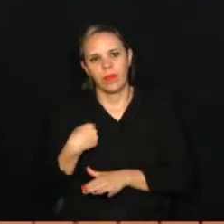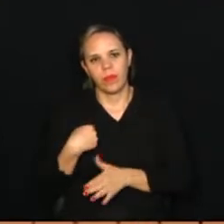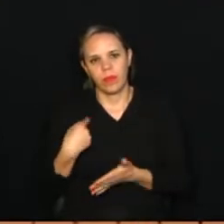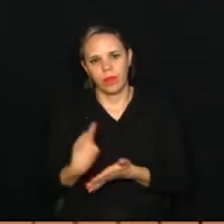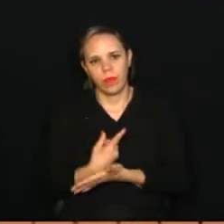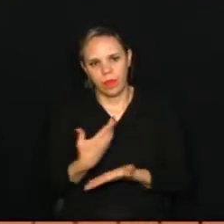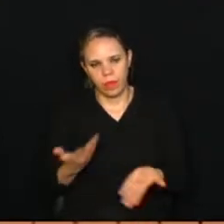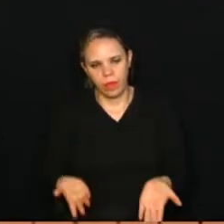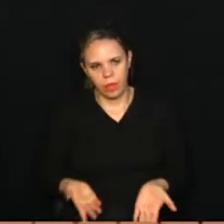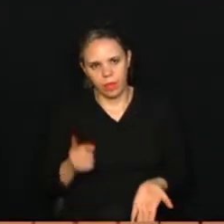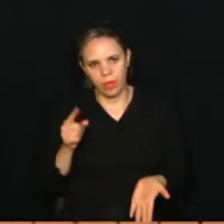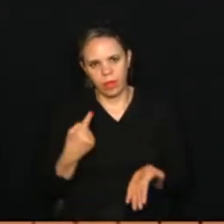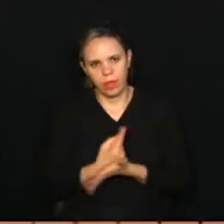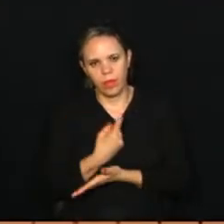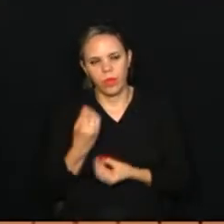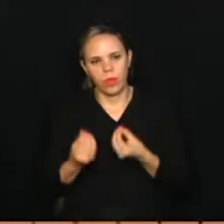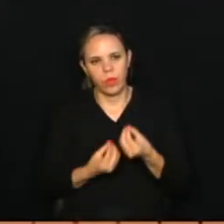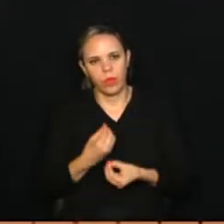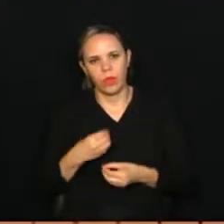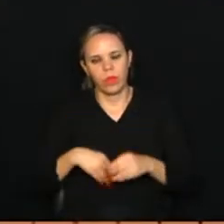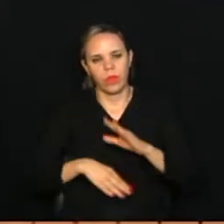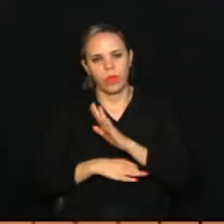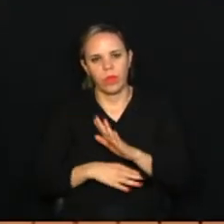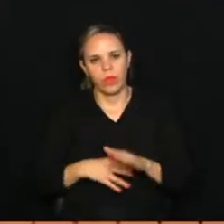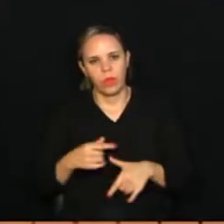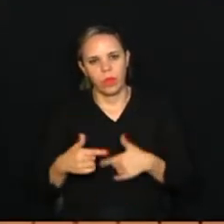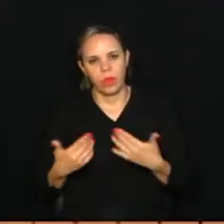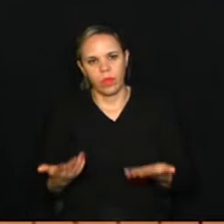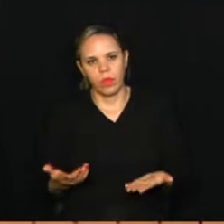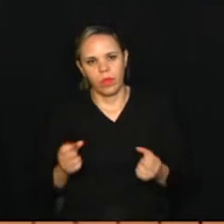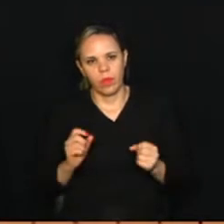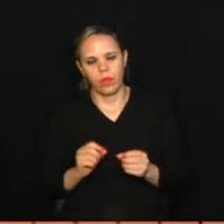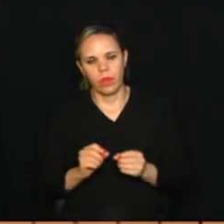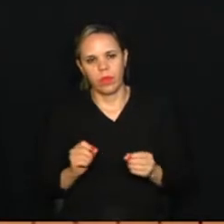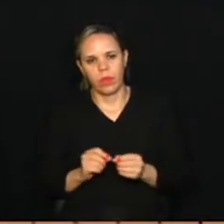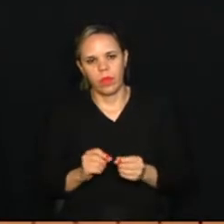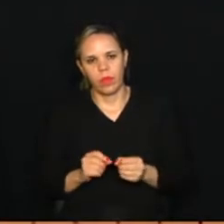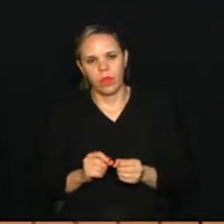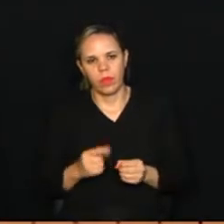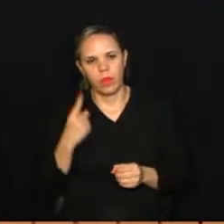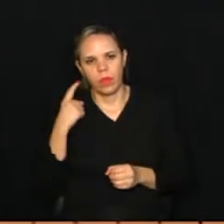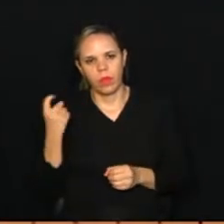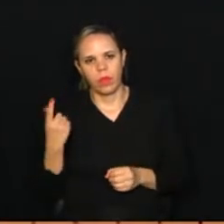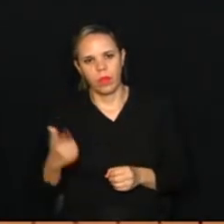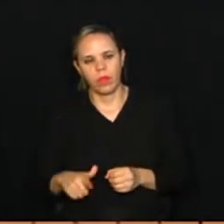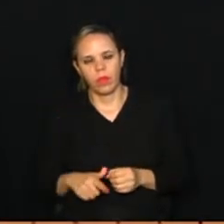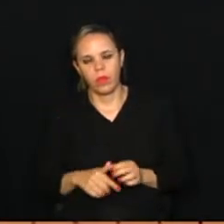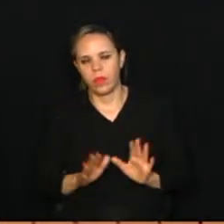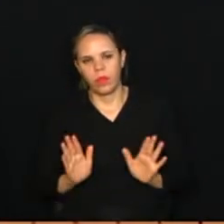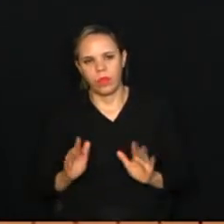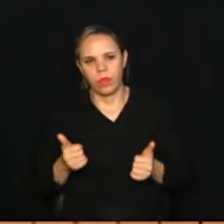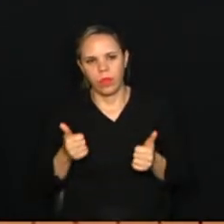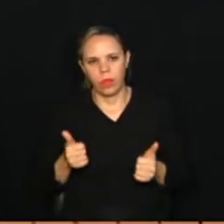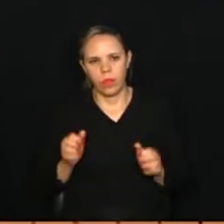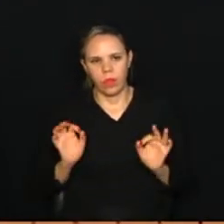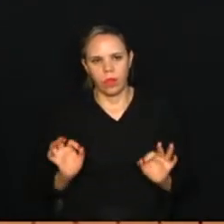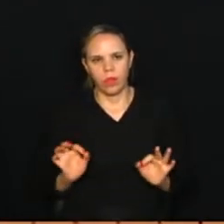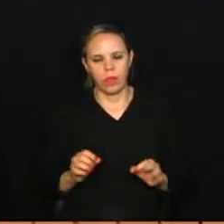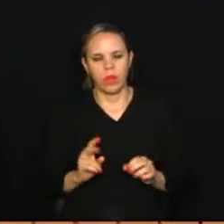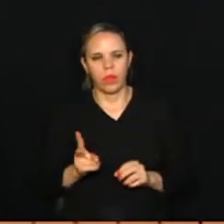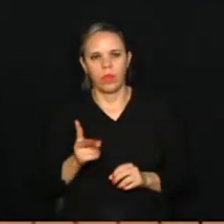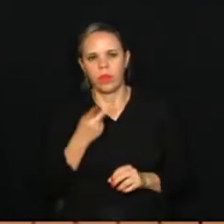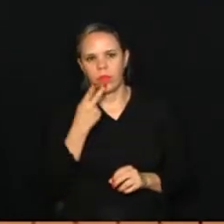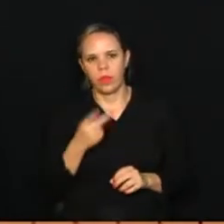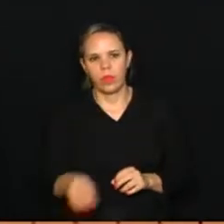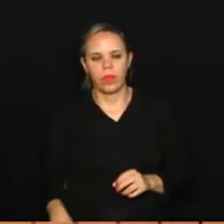né? Porque você perguntou como que o Legislativo... Ativar meu som de novo? Não, está ativado. Aparecendo